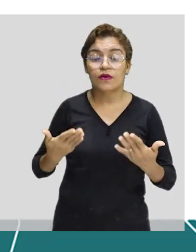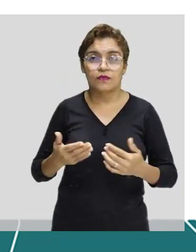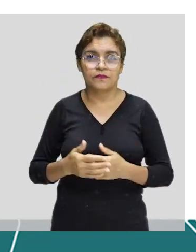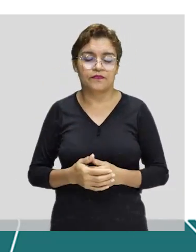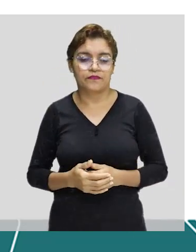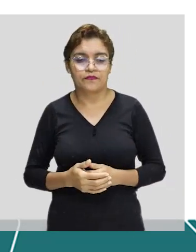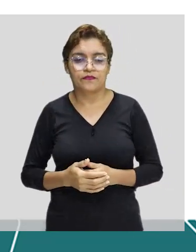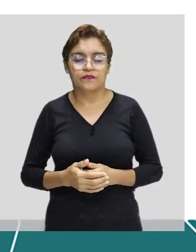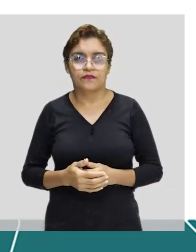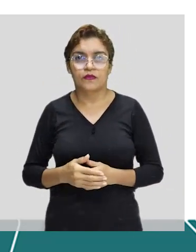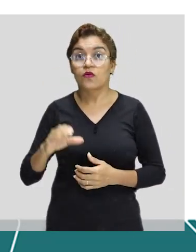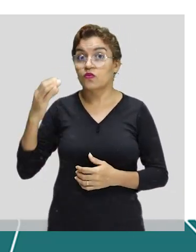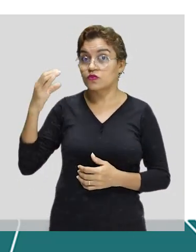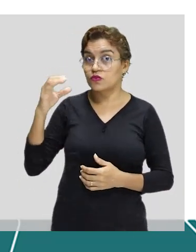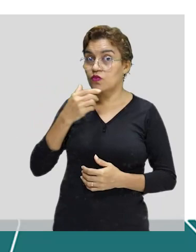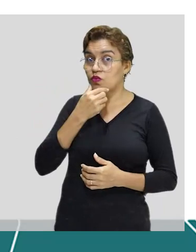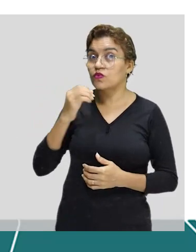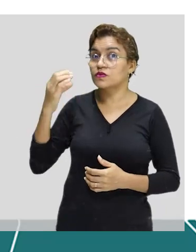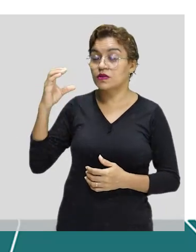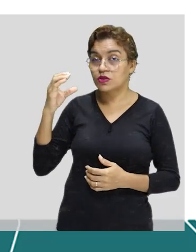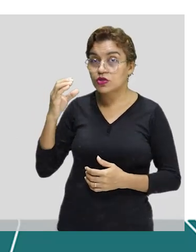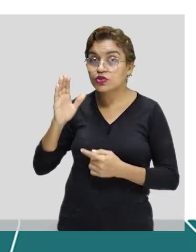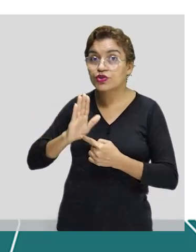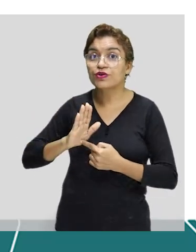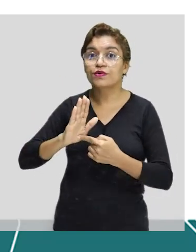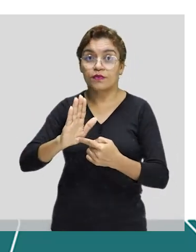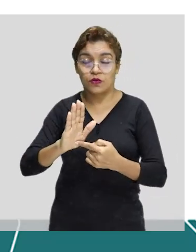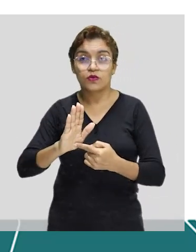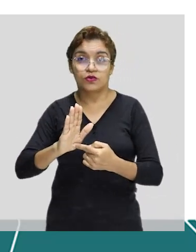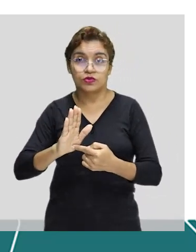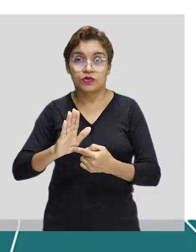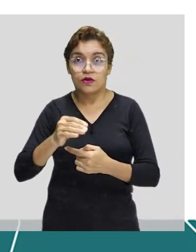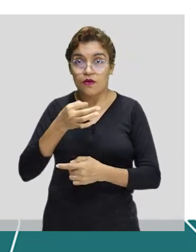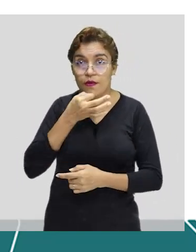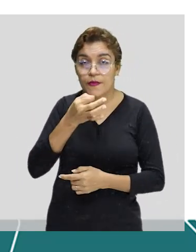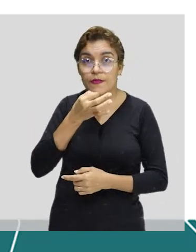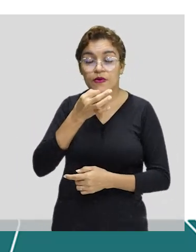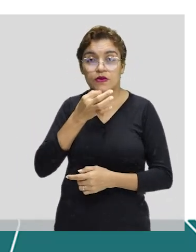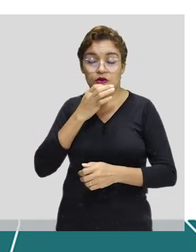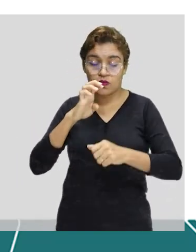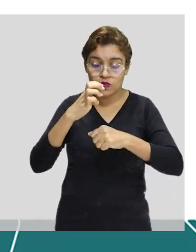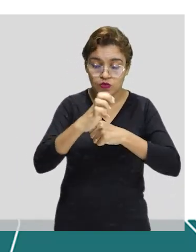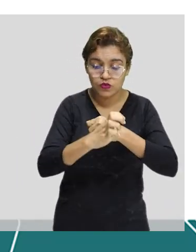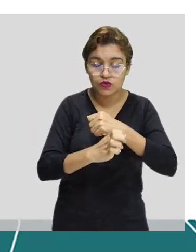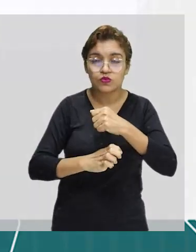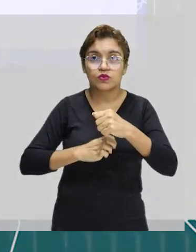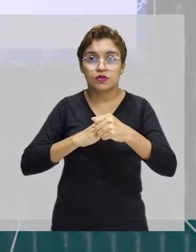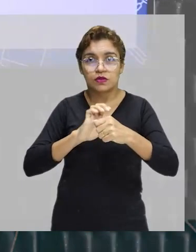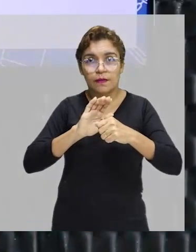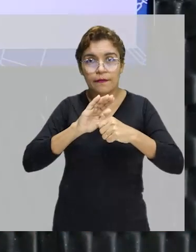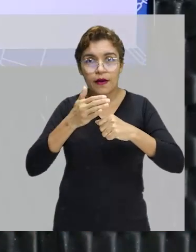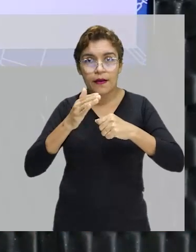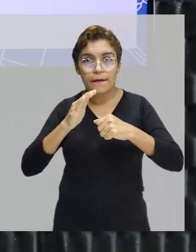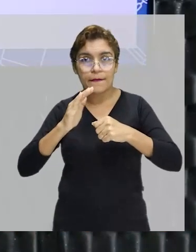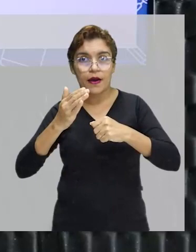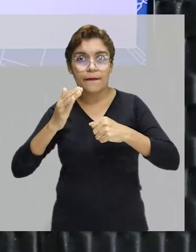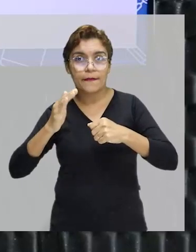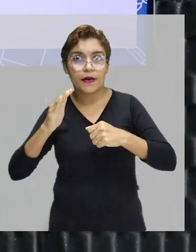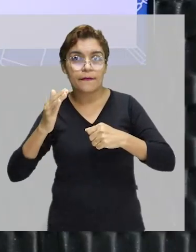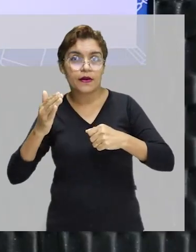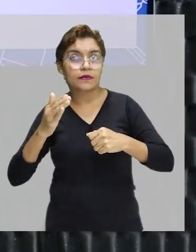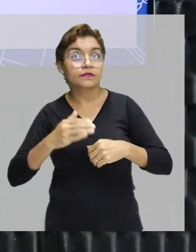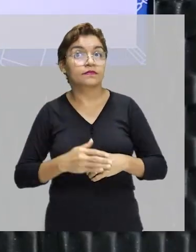ideia que os elétrons estão orbitando níveis estacionários,